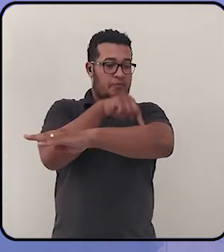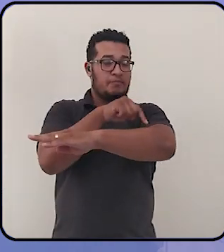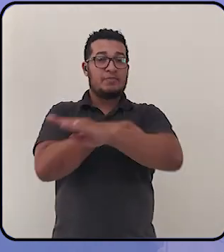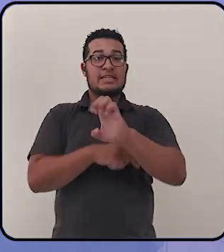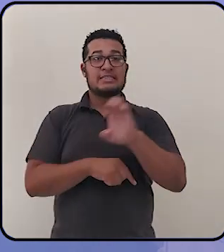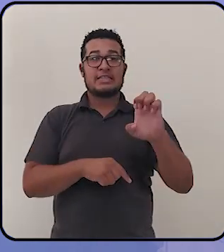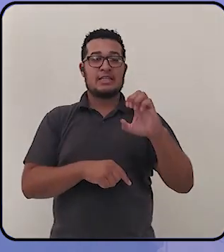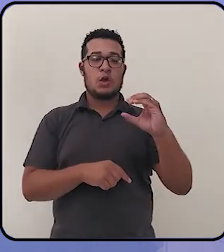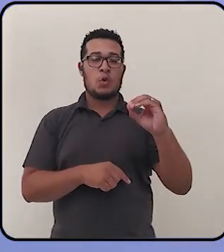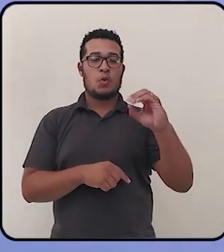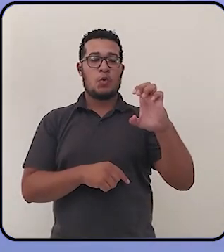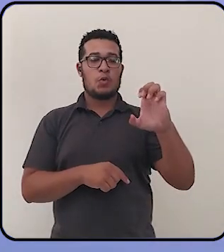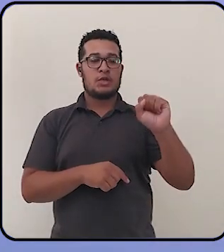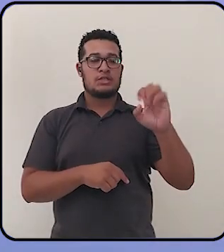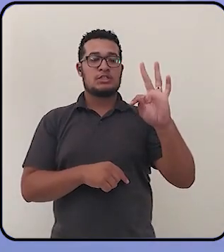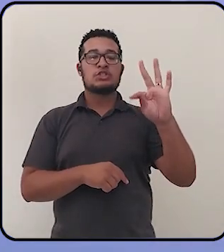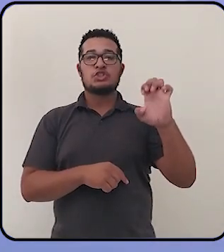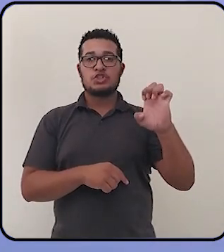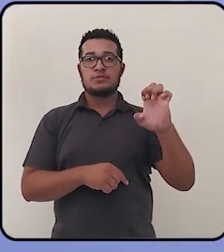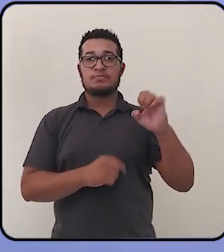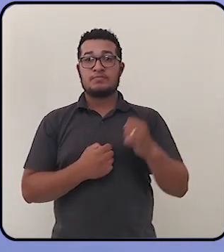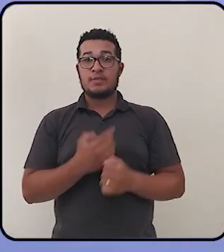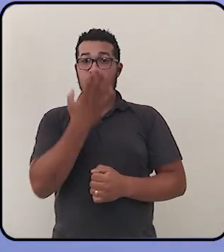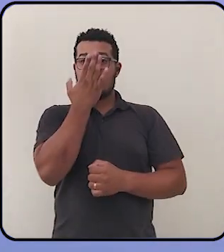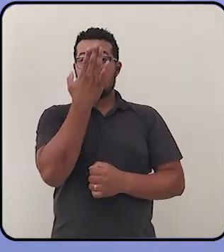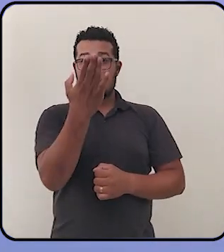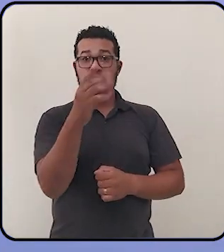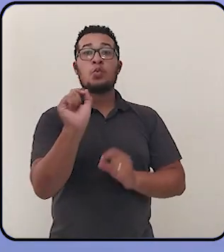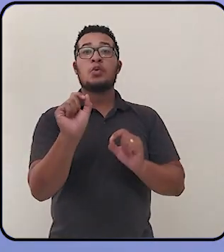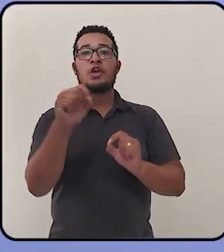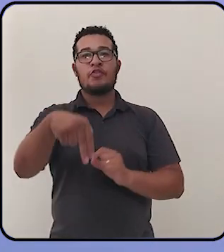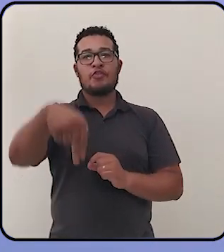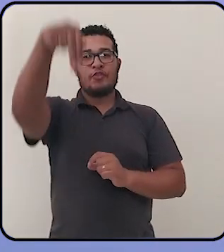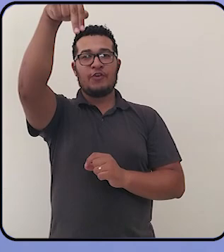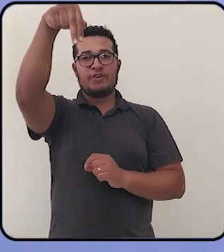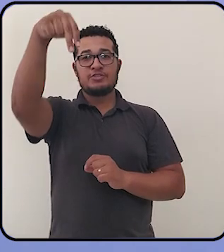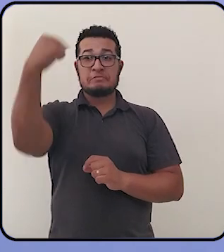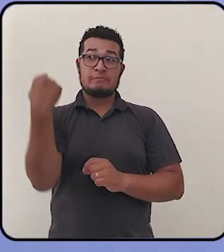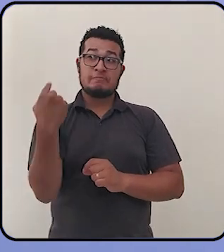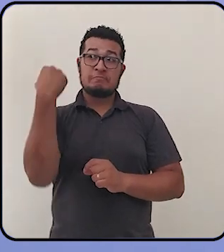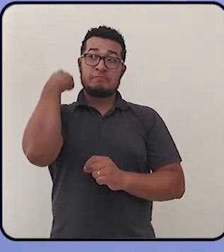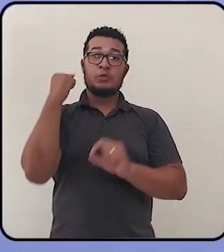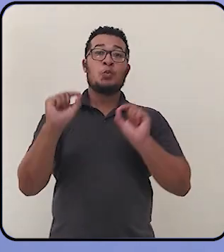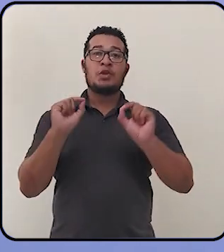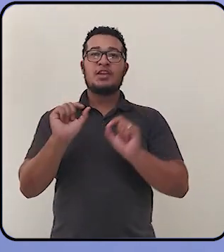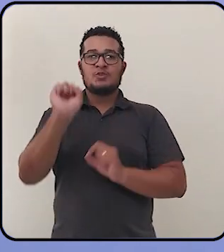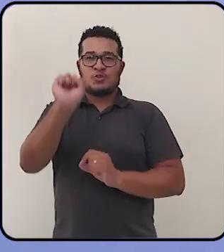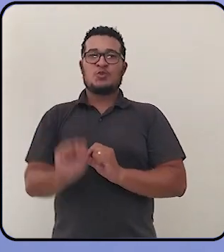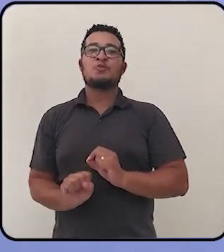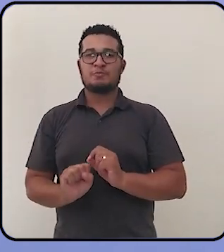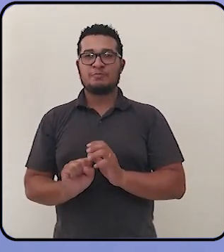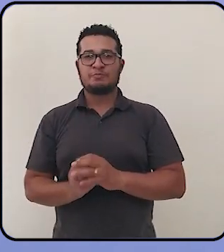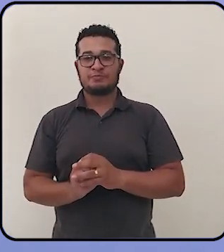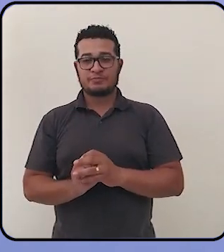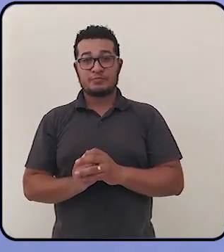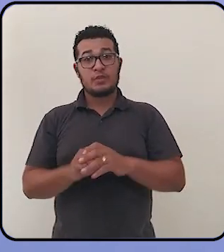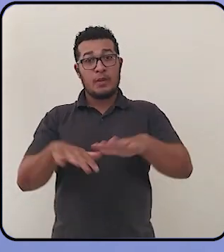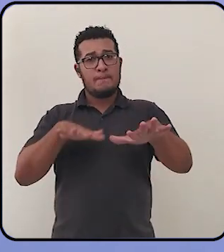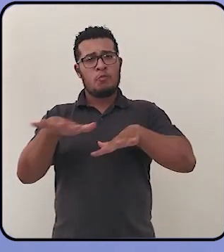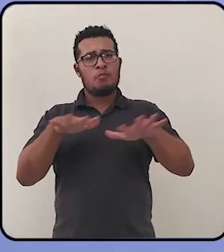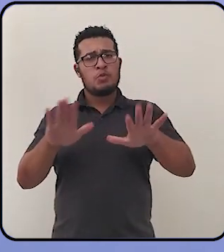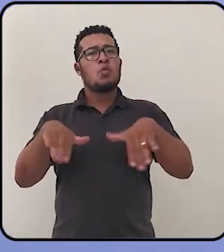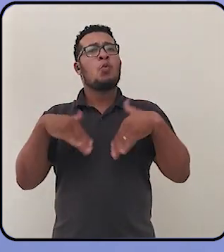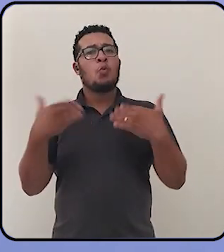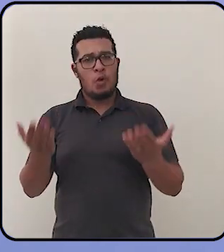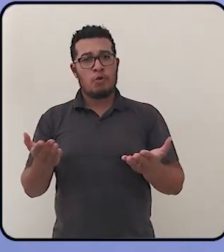Sol. À sua frente, o norte e atrás de você, o sul. A gente chama esse movimento